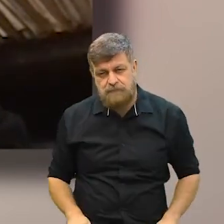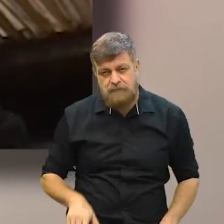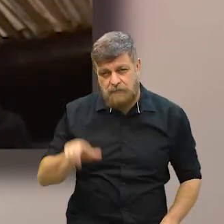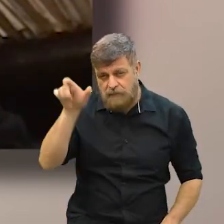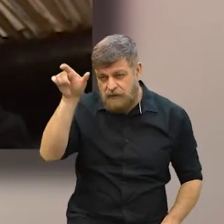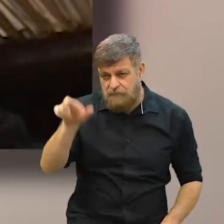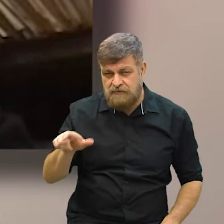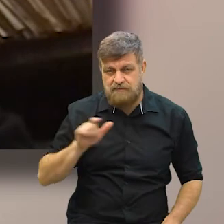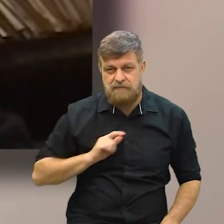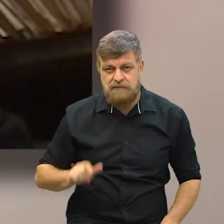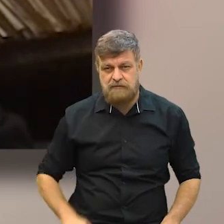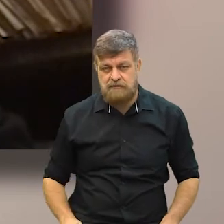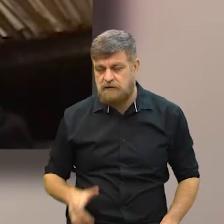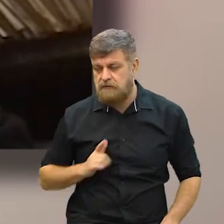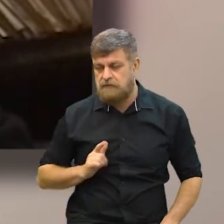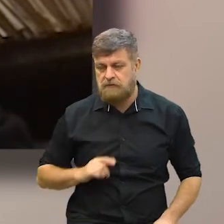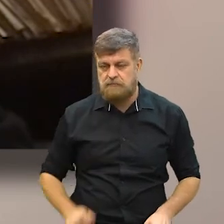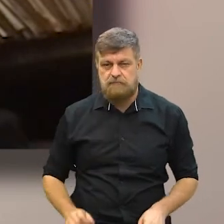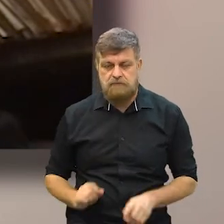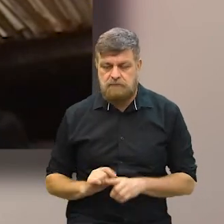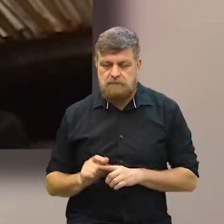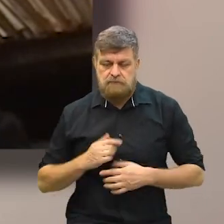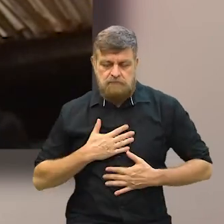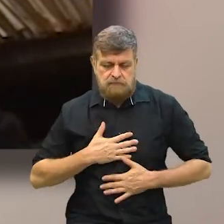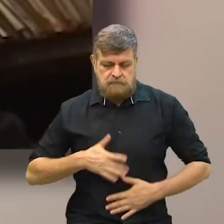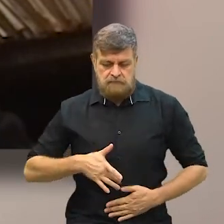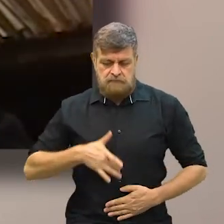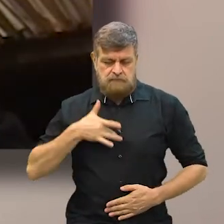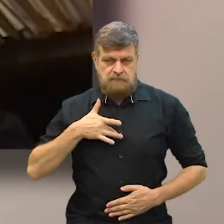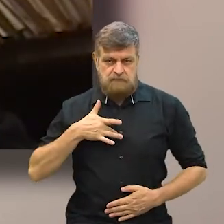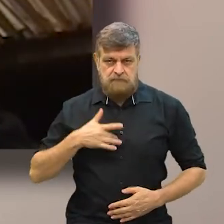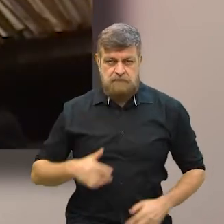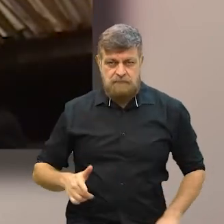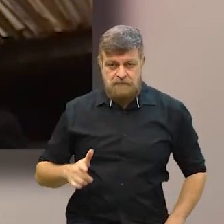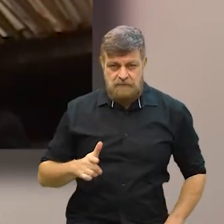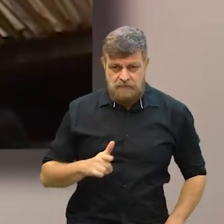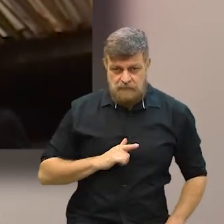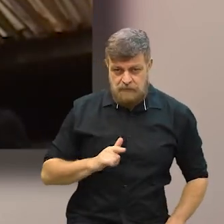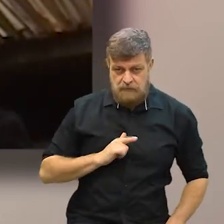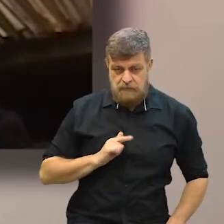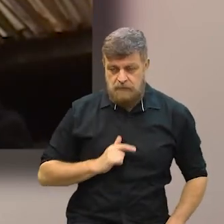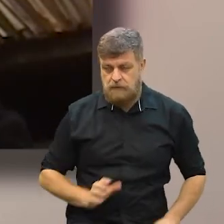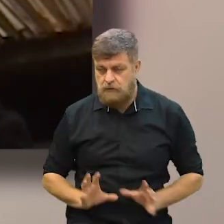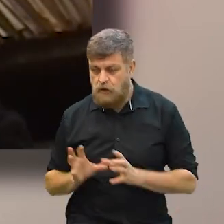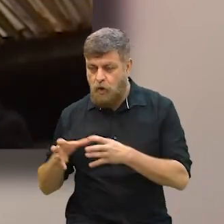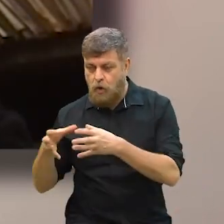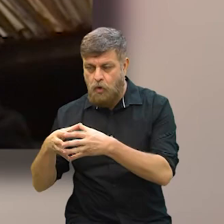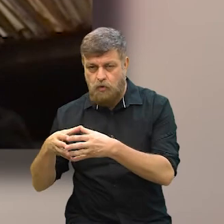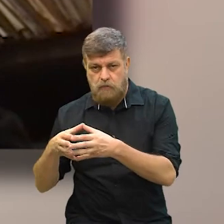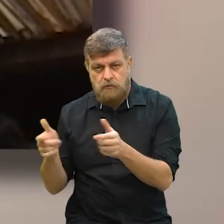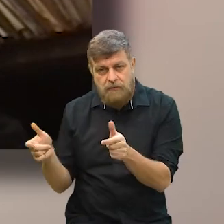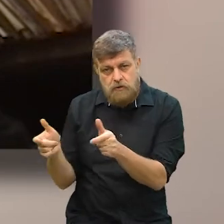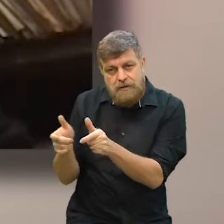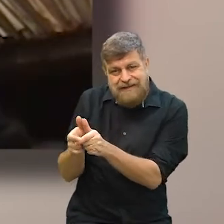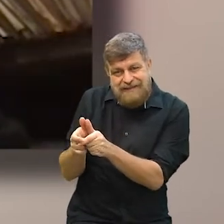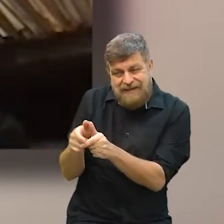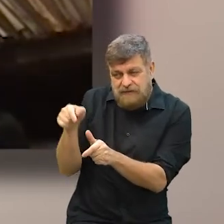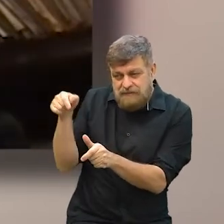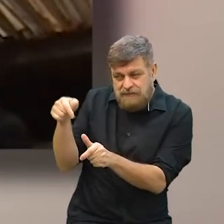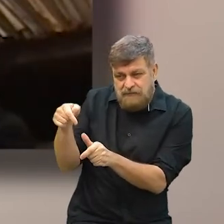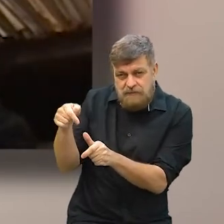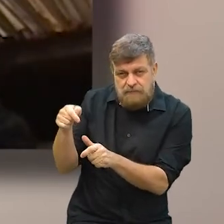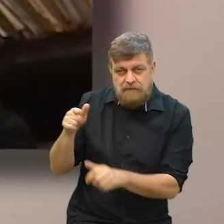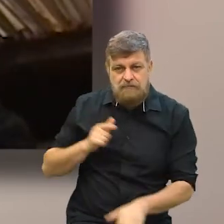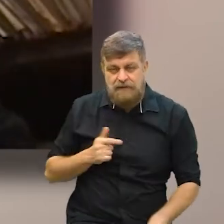Porque as pessoas não têm orgasmo como querem, elas têm orgasmo como podem. E há grupos